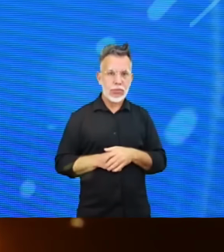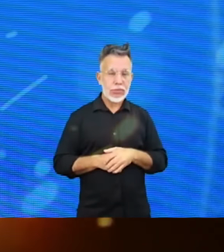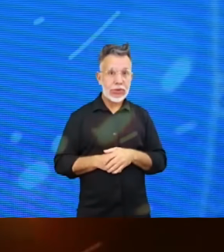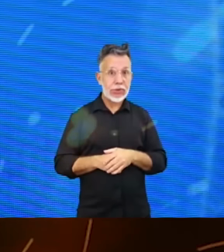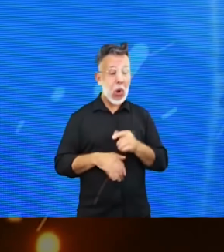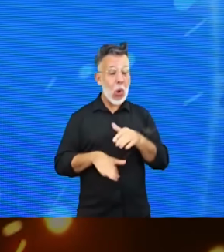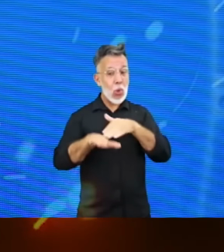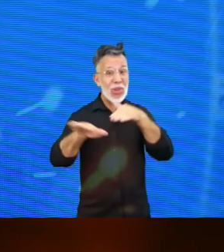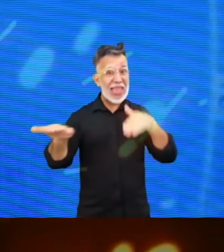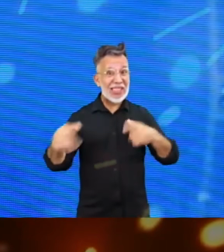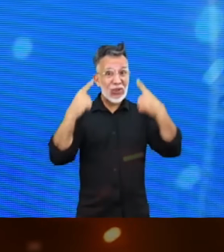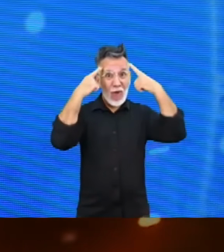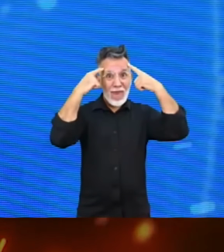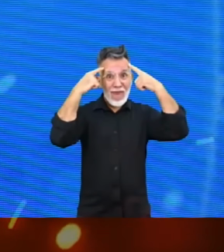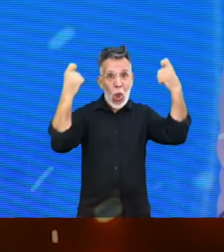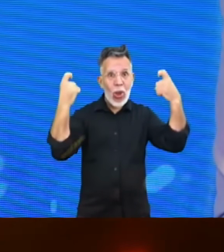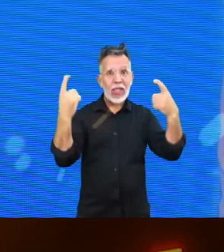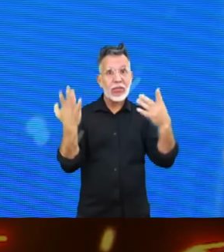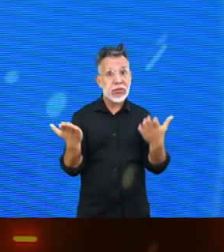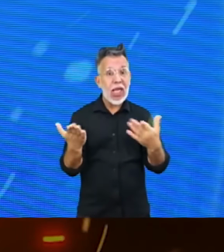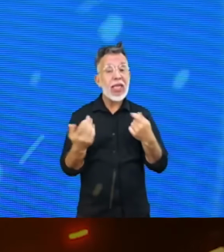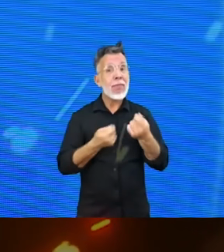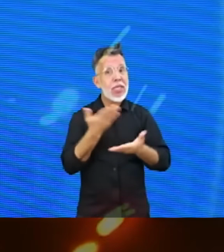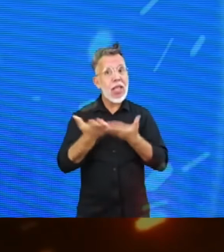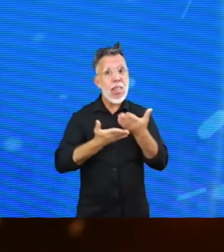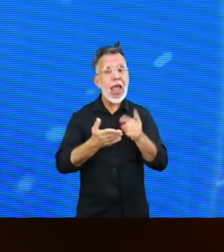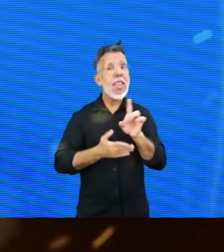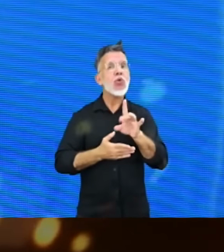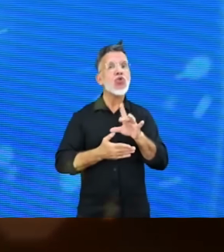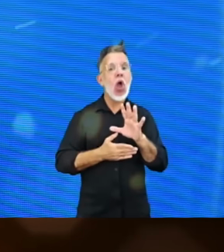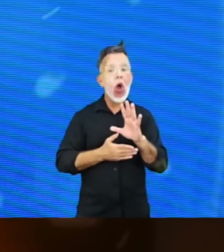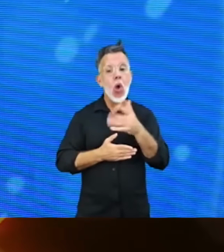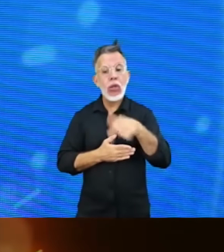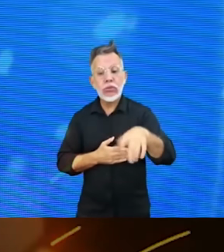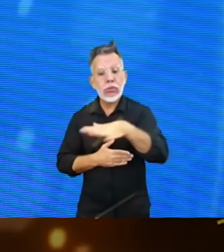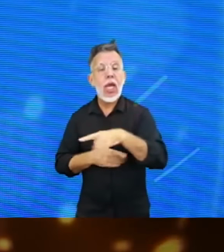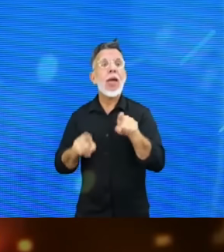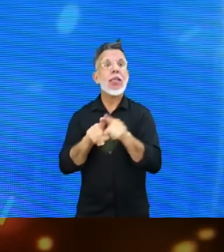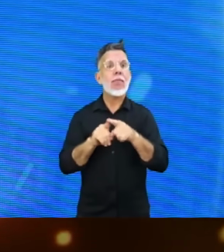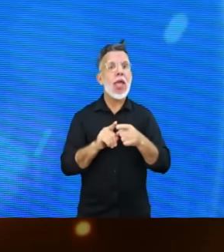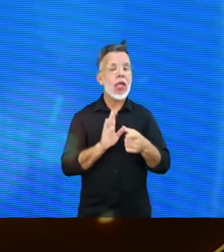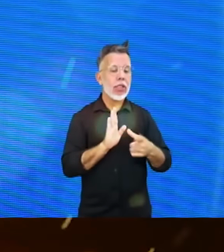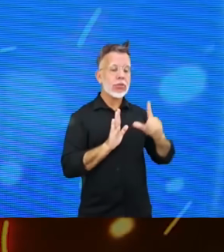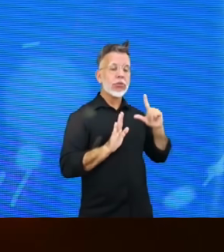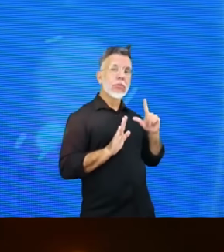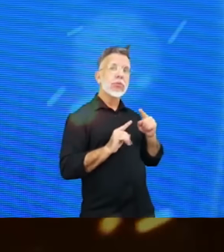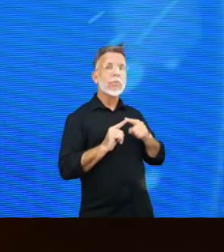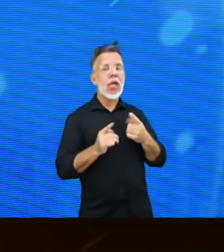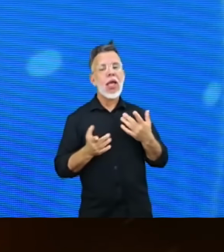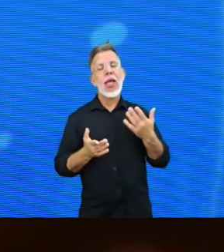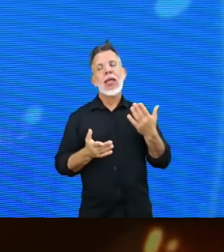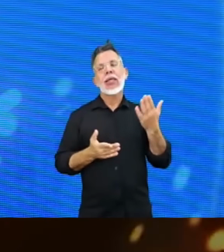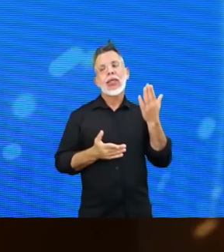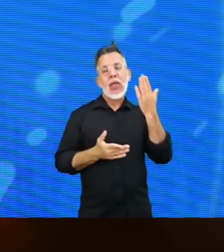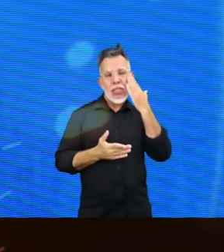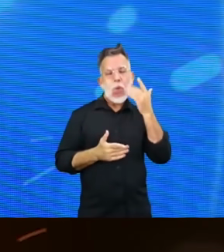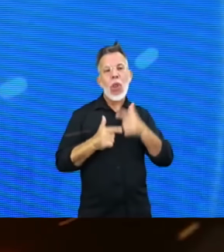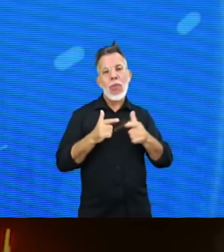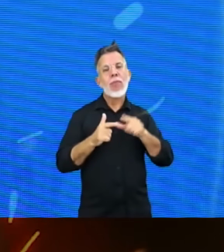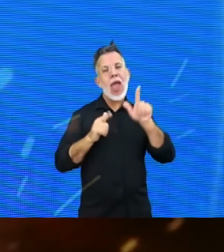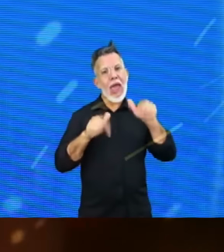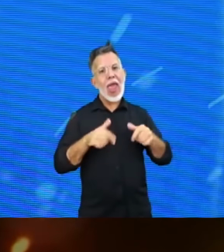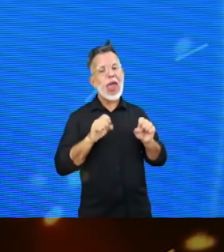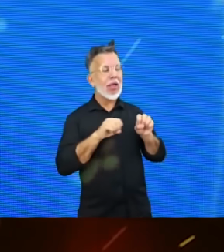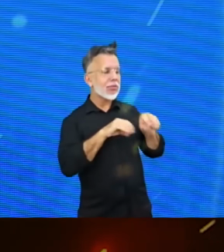precisa tratar não só o efeito mas como a causa a causa educação sei que parece chato comparar a nossa cidade o nosso país com outros lugares